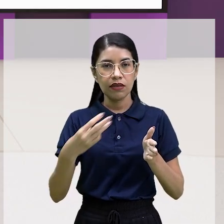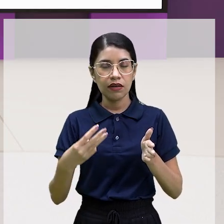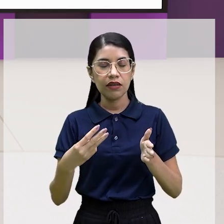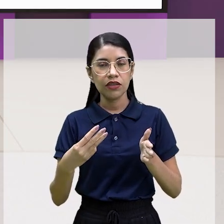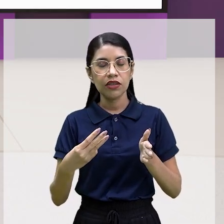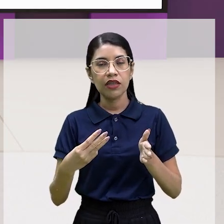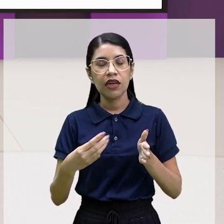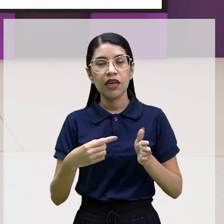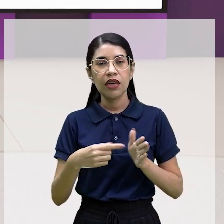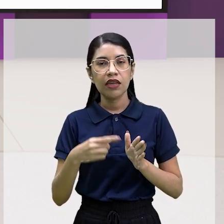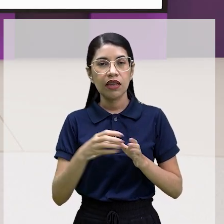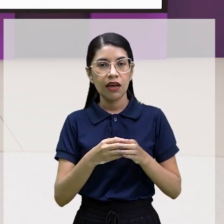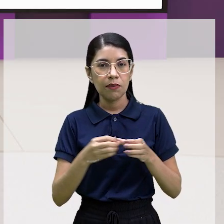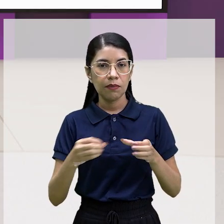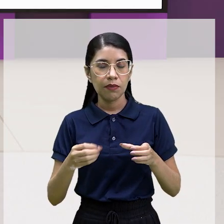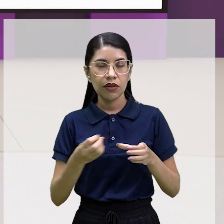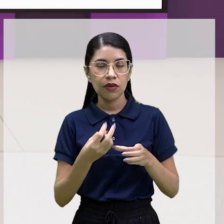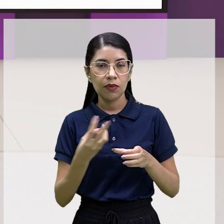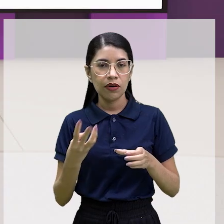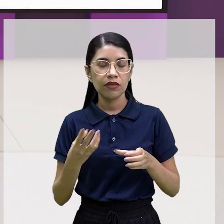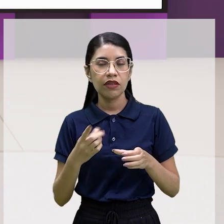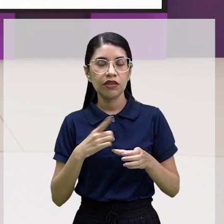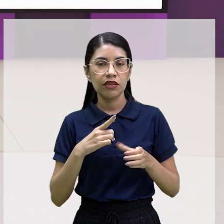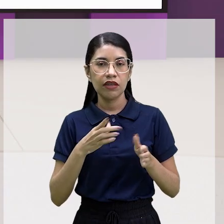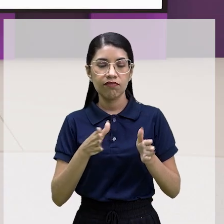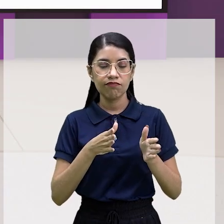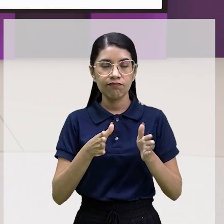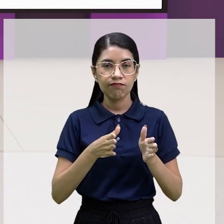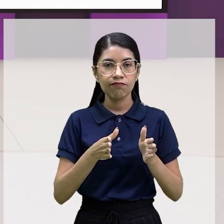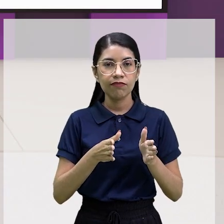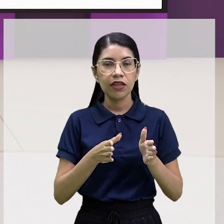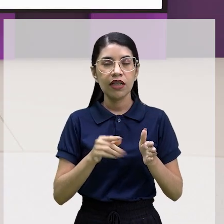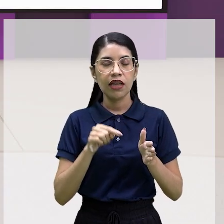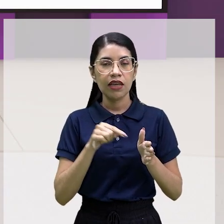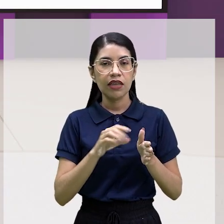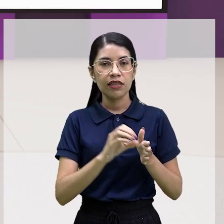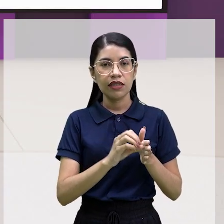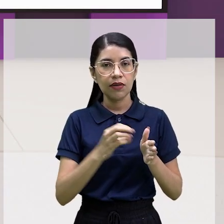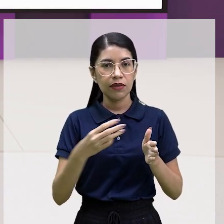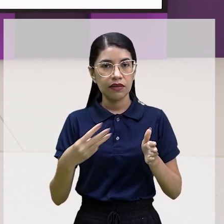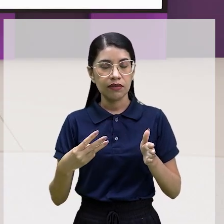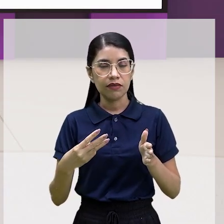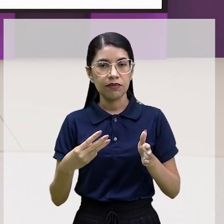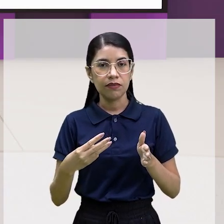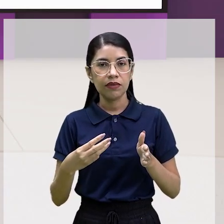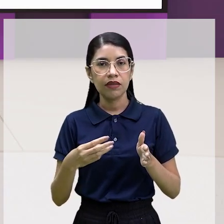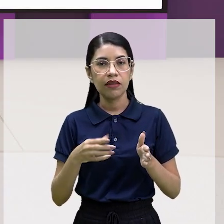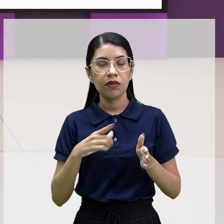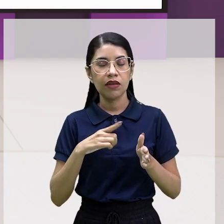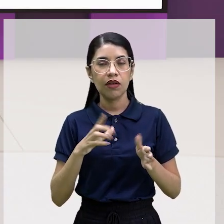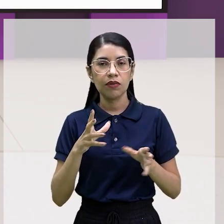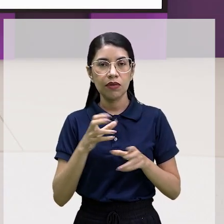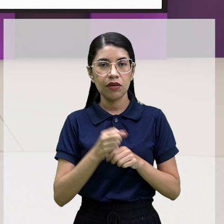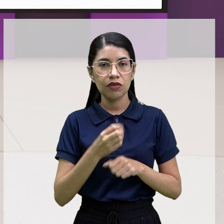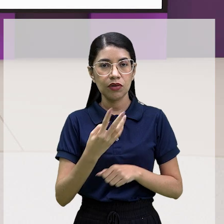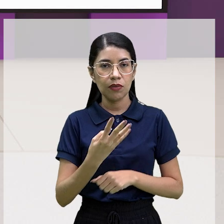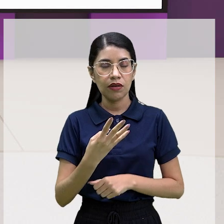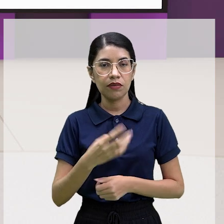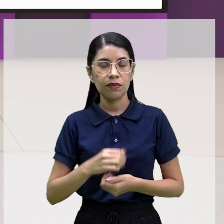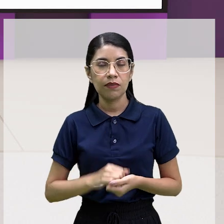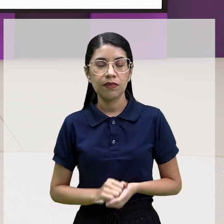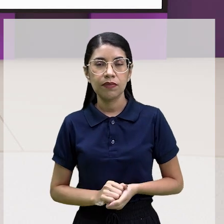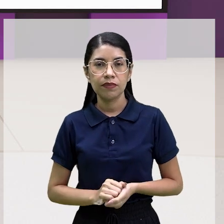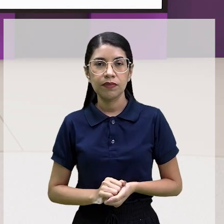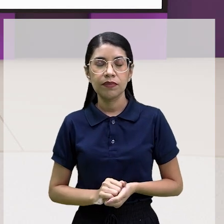nessa amostra, quantos valores estão dentro desse intervalo entre 0 e 3? 4. Beleza?